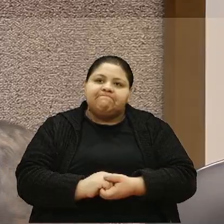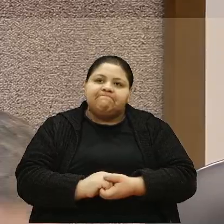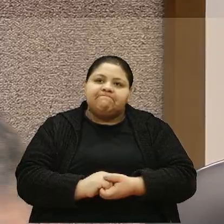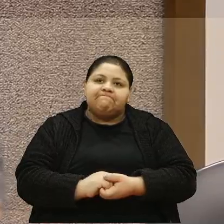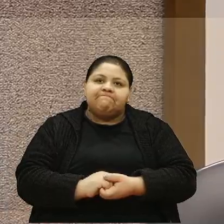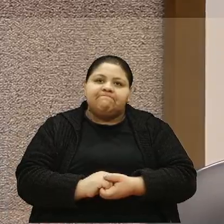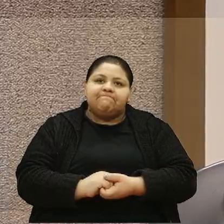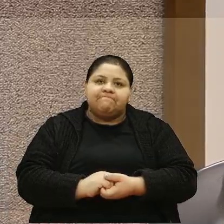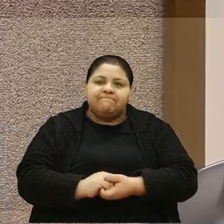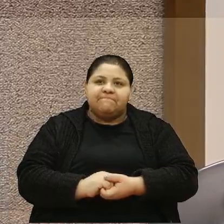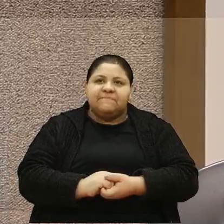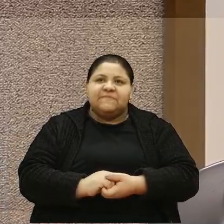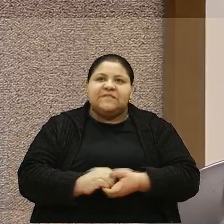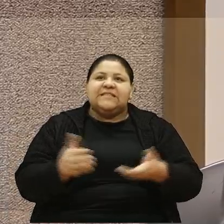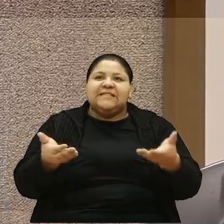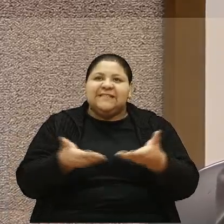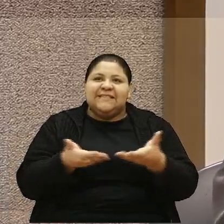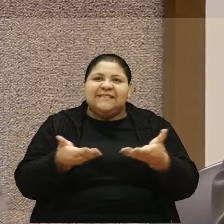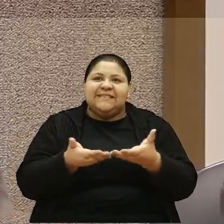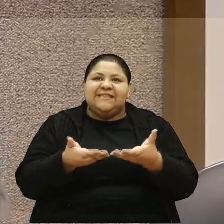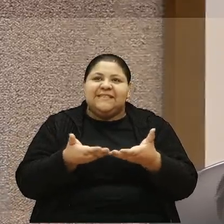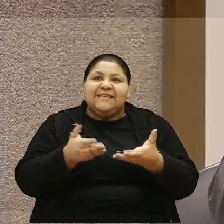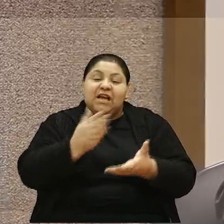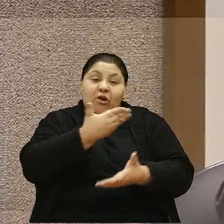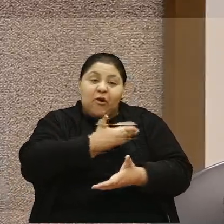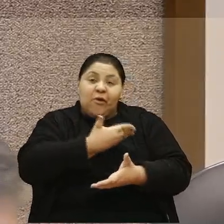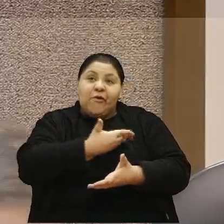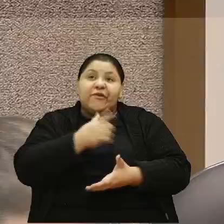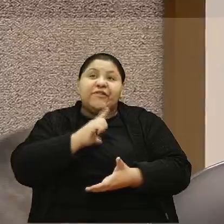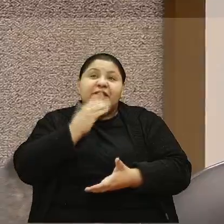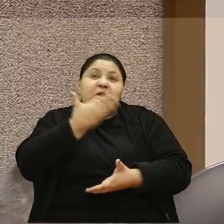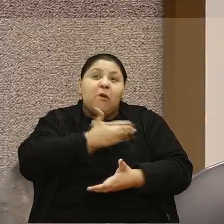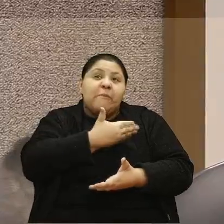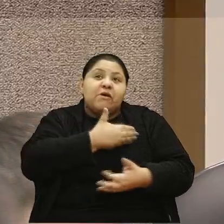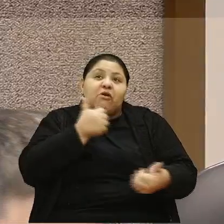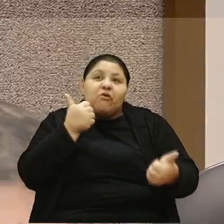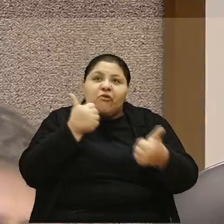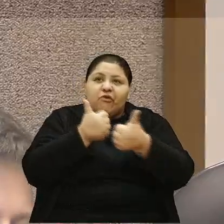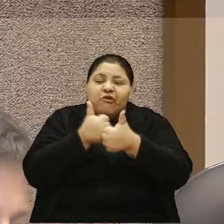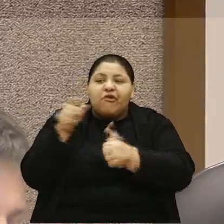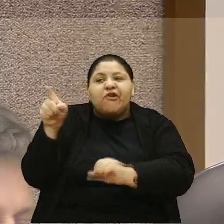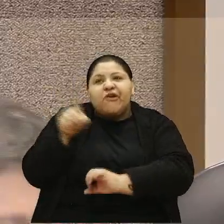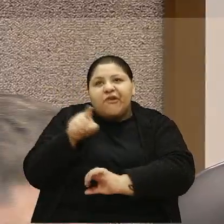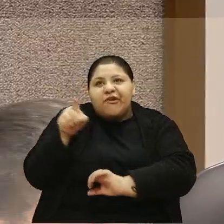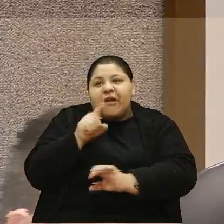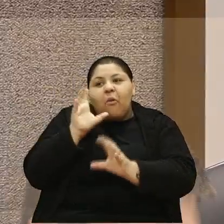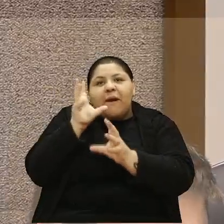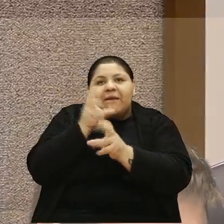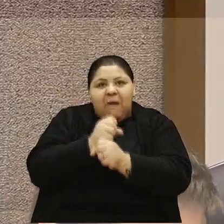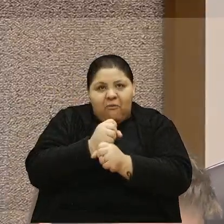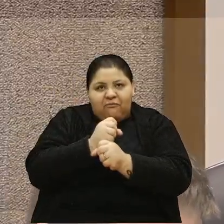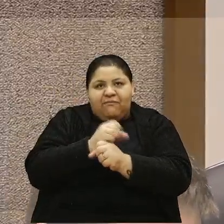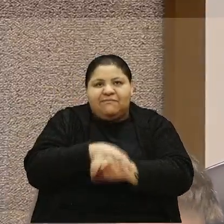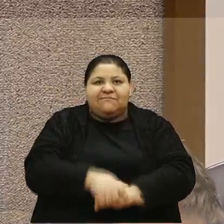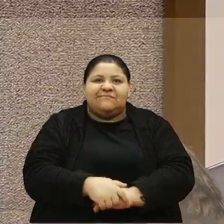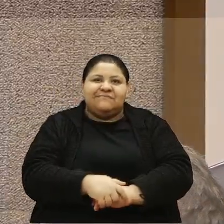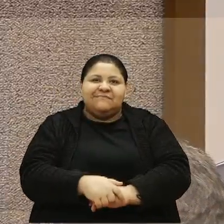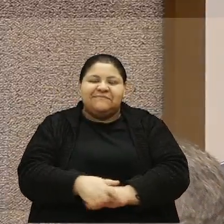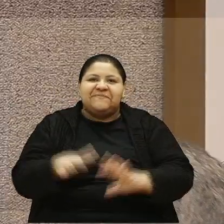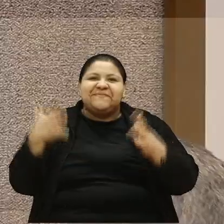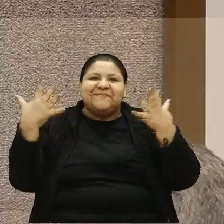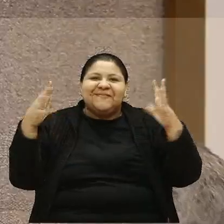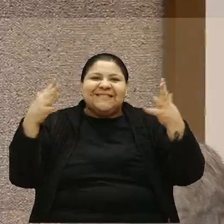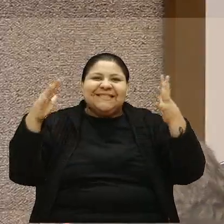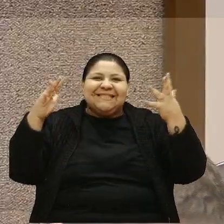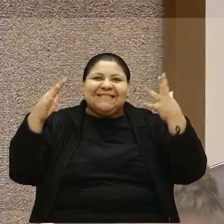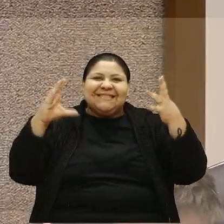não compre, adote, seja um amigo, tenha um amigo próximo que é um animal. Então,